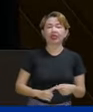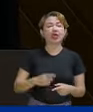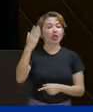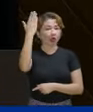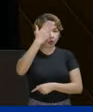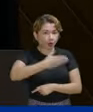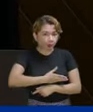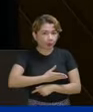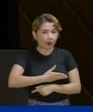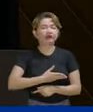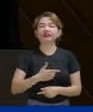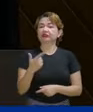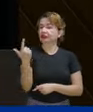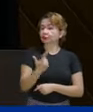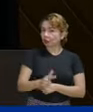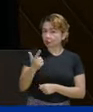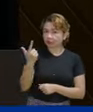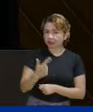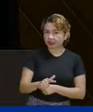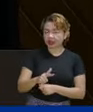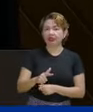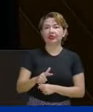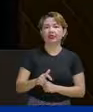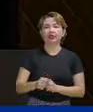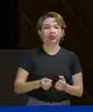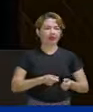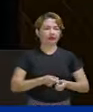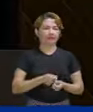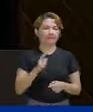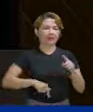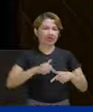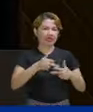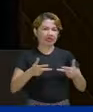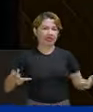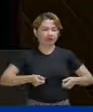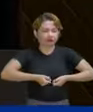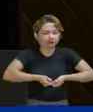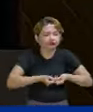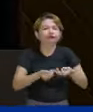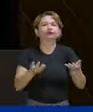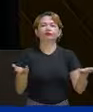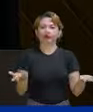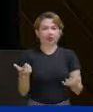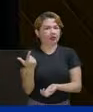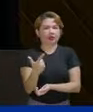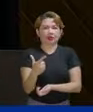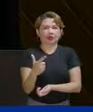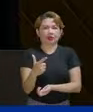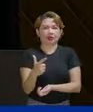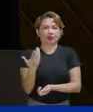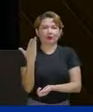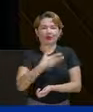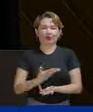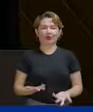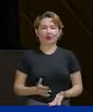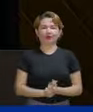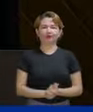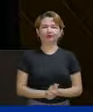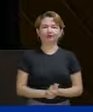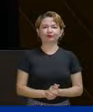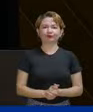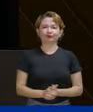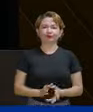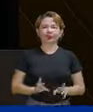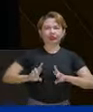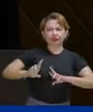material publicitário adquirido com recursos públicos. O fato de diferentes magistrados terem apresentado posicionamentos divergentes